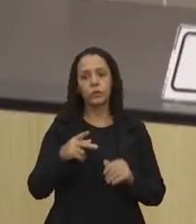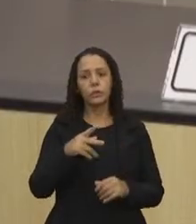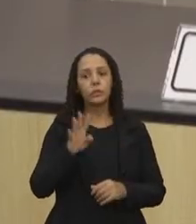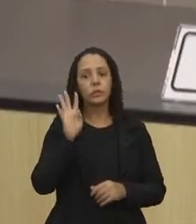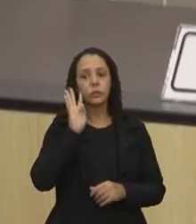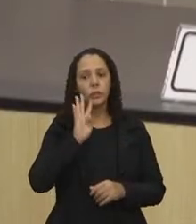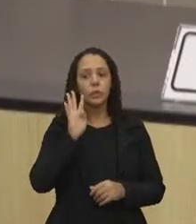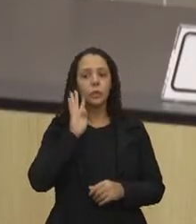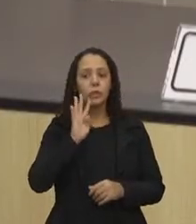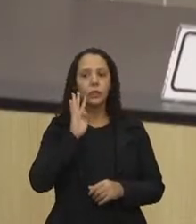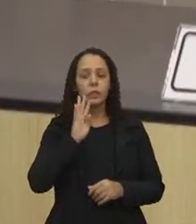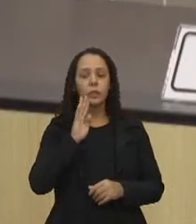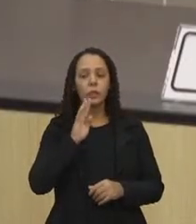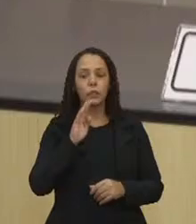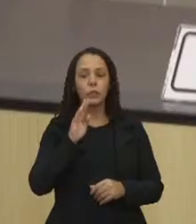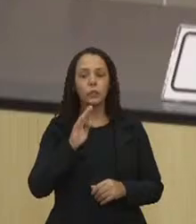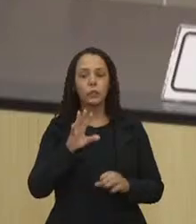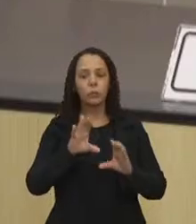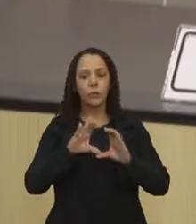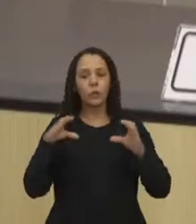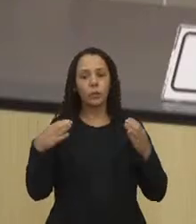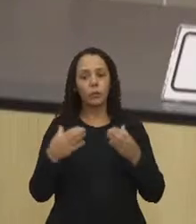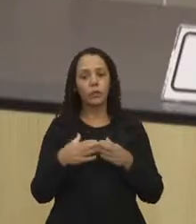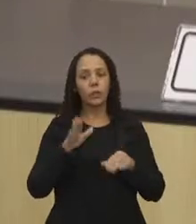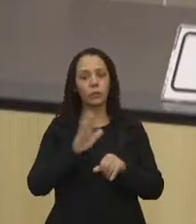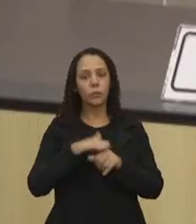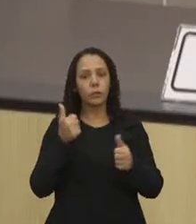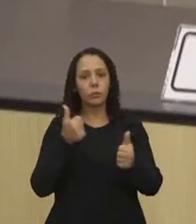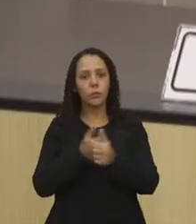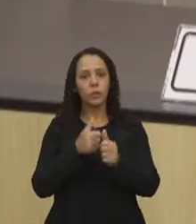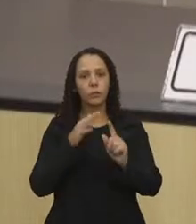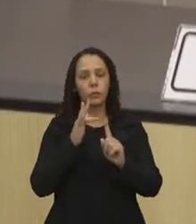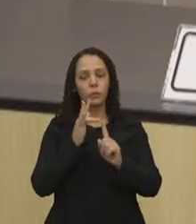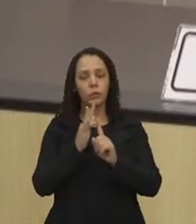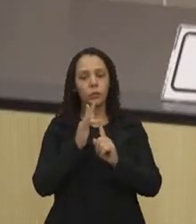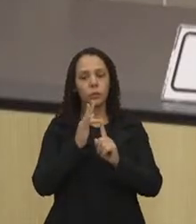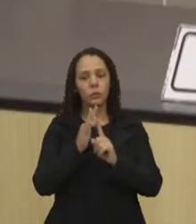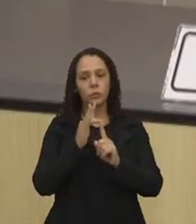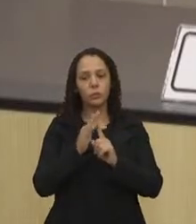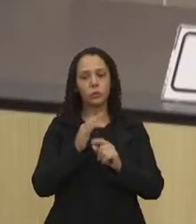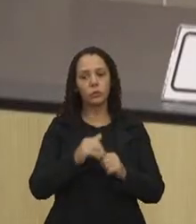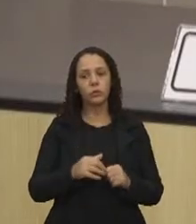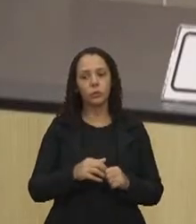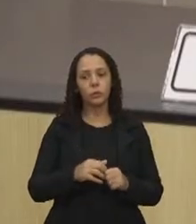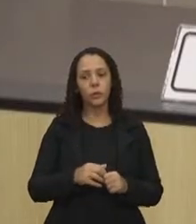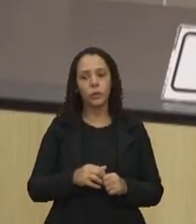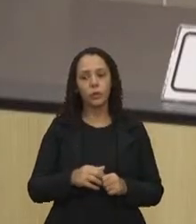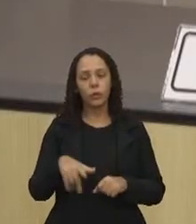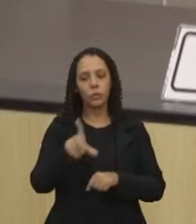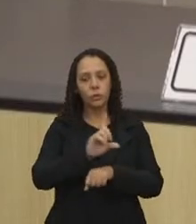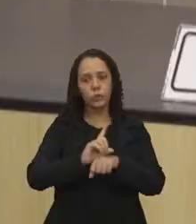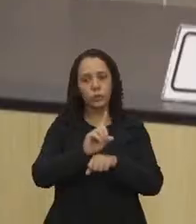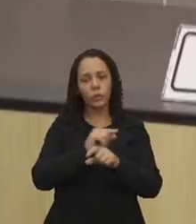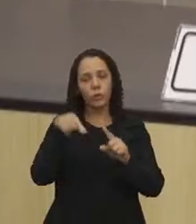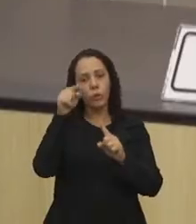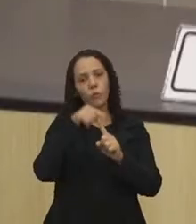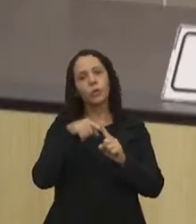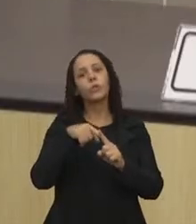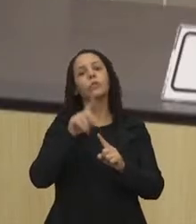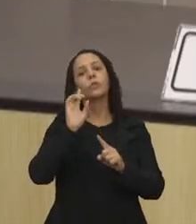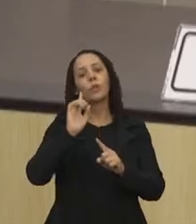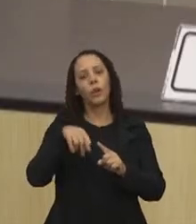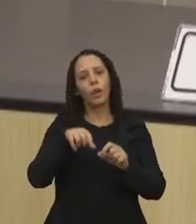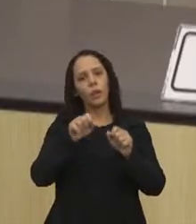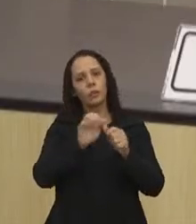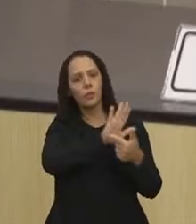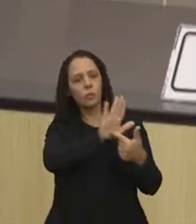para isso, para a gente trazer a comunidade cada vez mais próxima. E o objetivo da gestão também atual é trazer visibilidade,